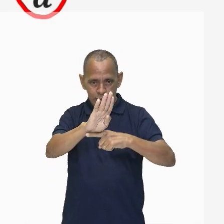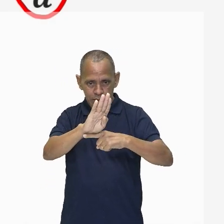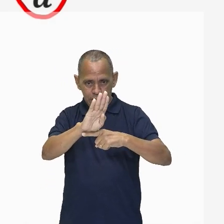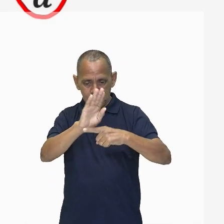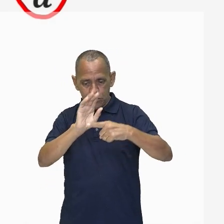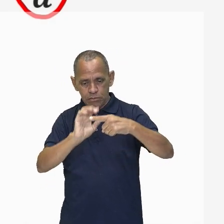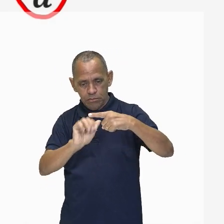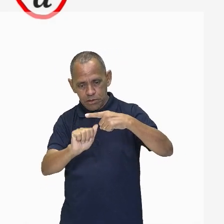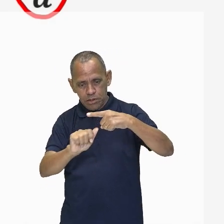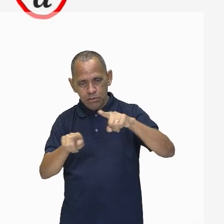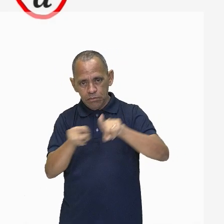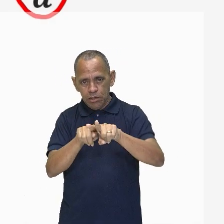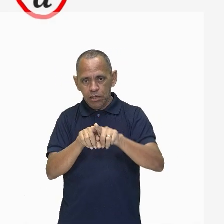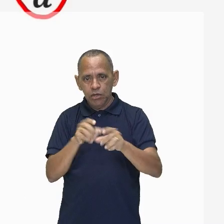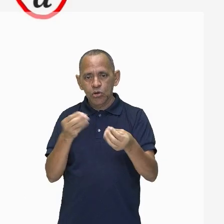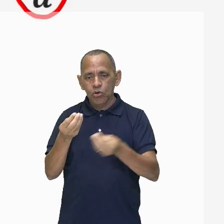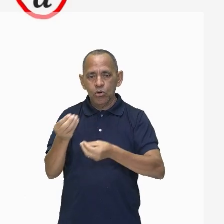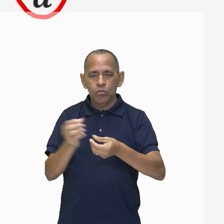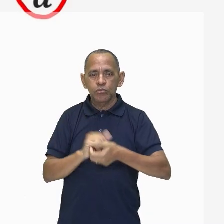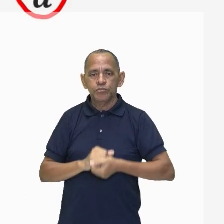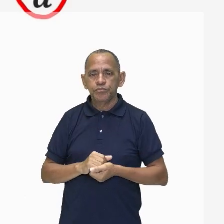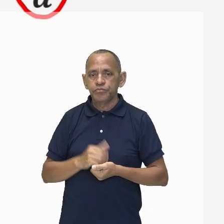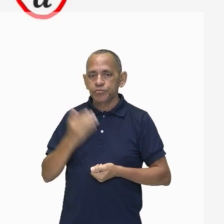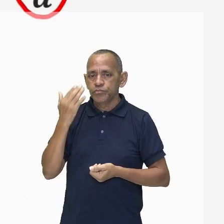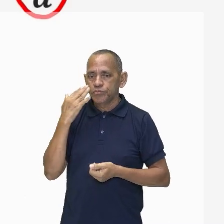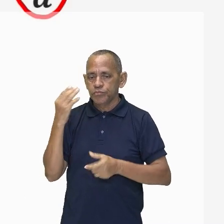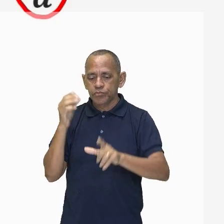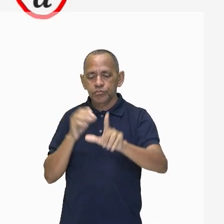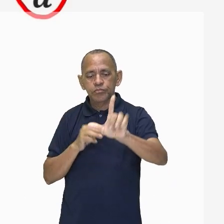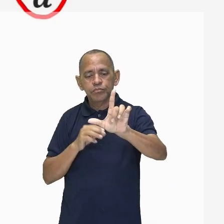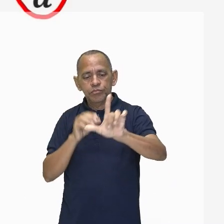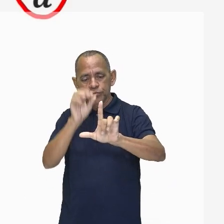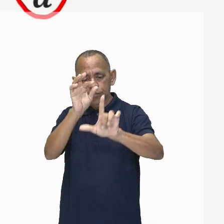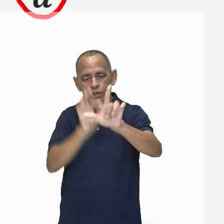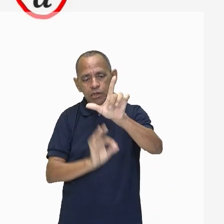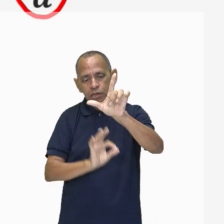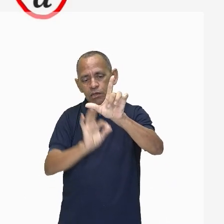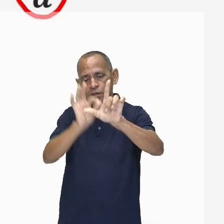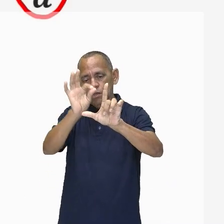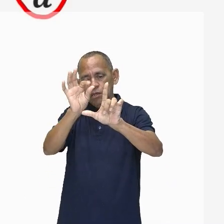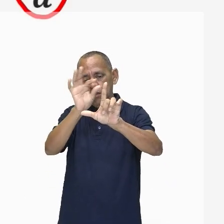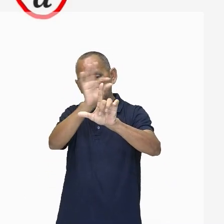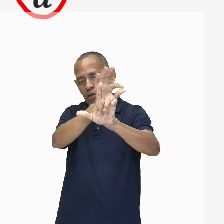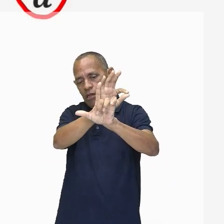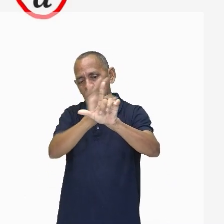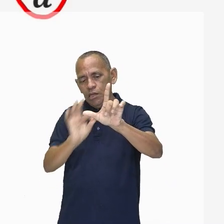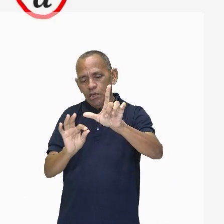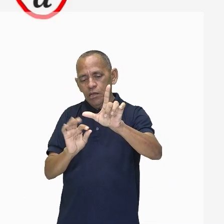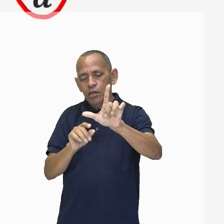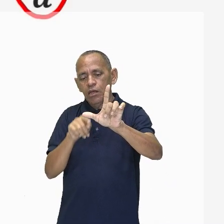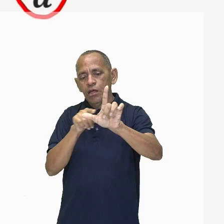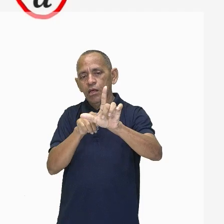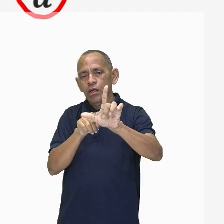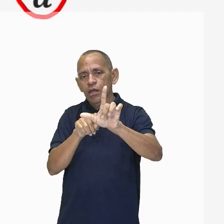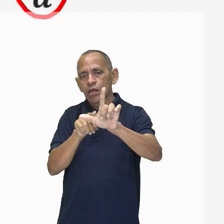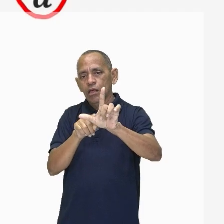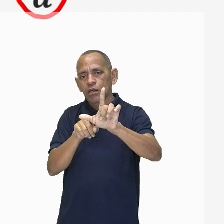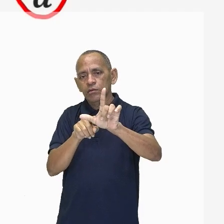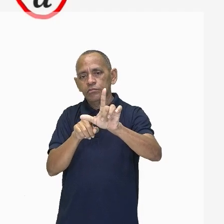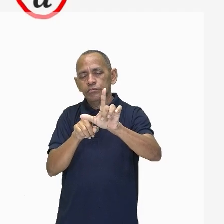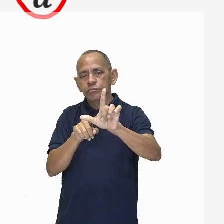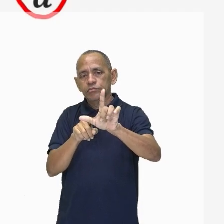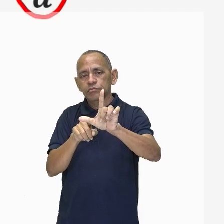o eixo de x nesse ponto aqui, ó, menos b sobre a, e o y vai ser igual a zero, tá? Por isso que é chamado de zero